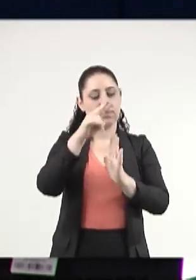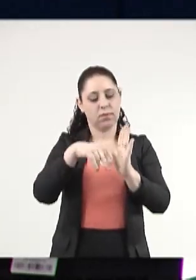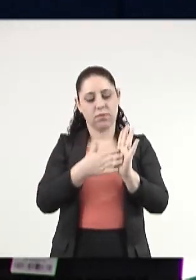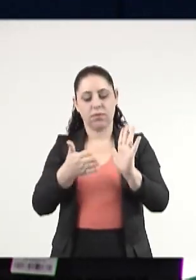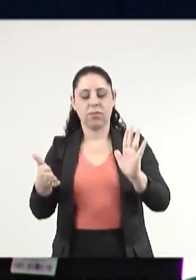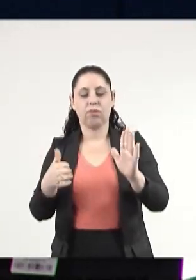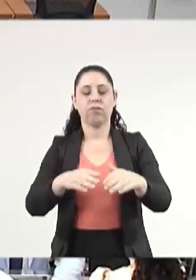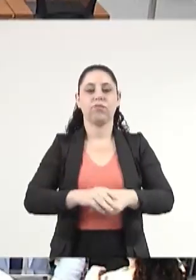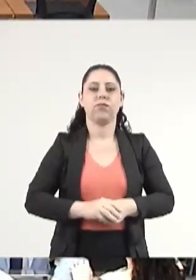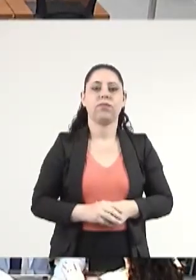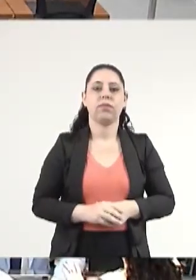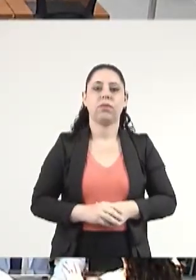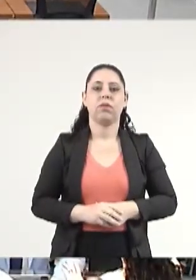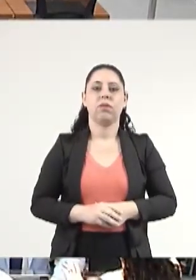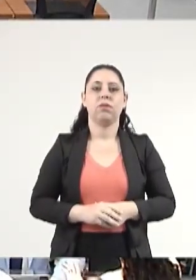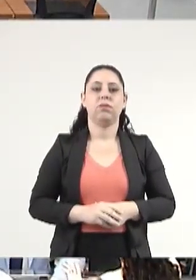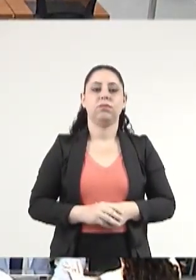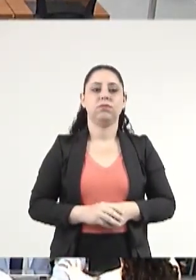expediente.